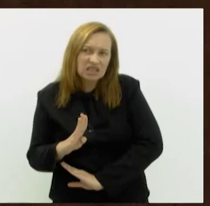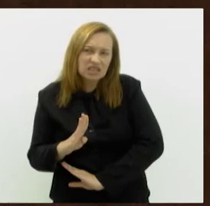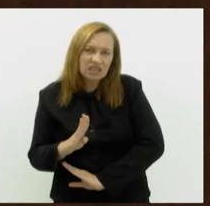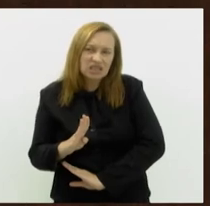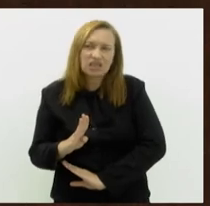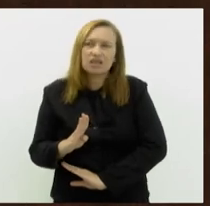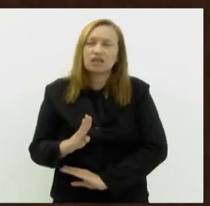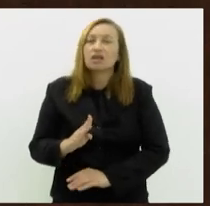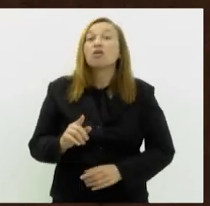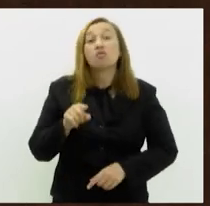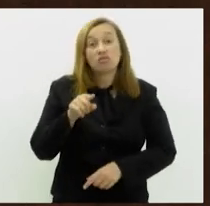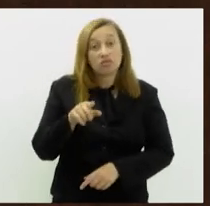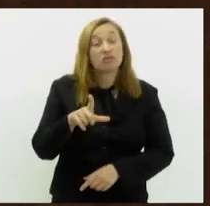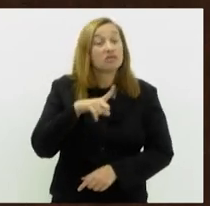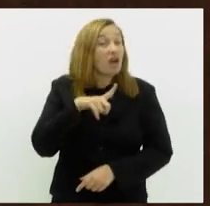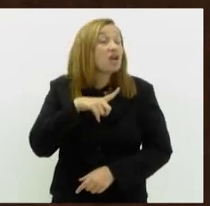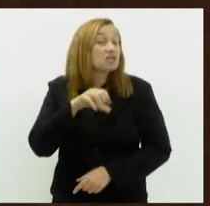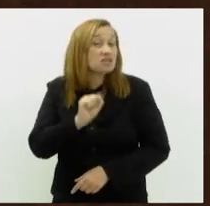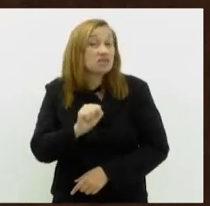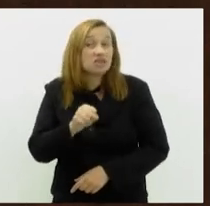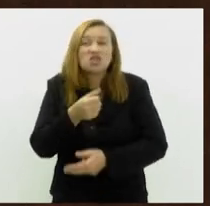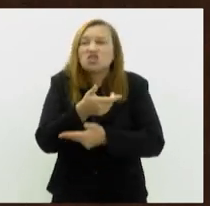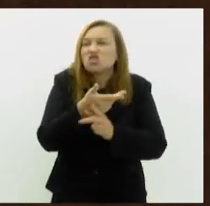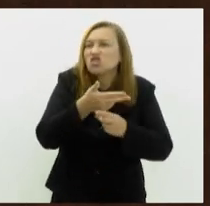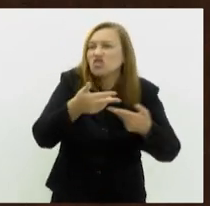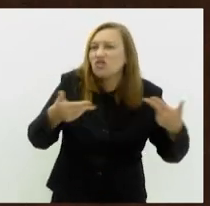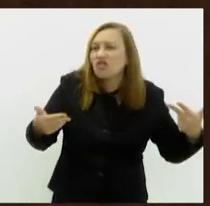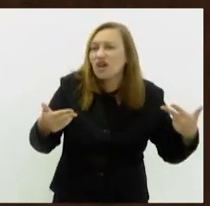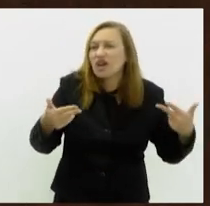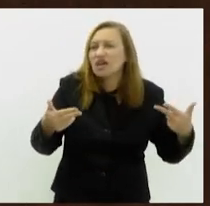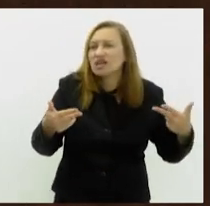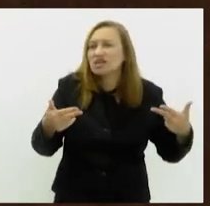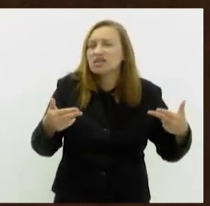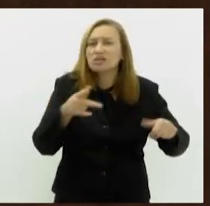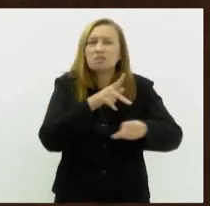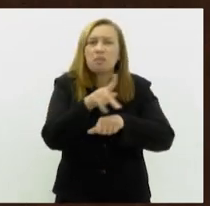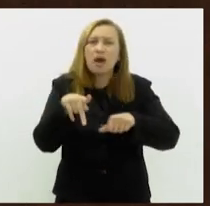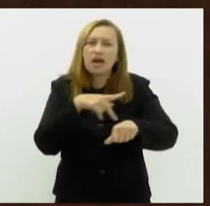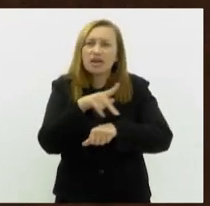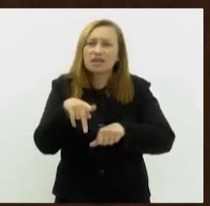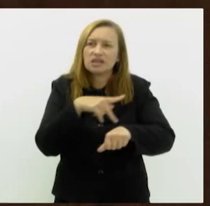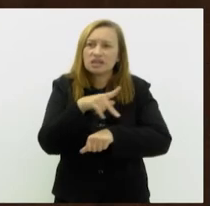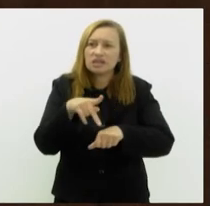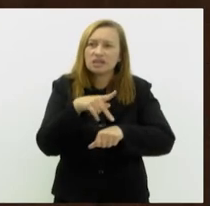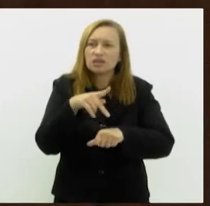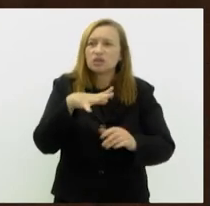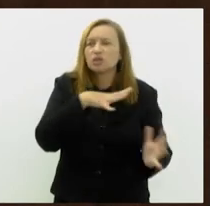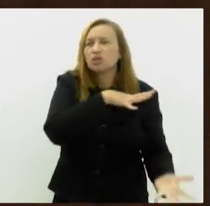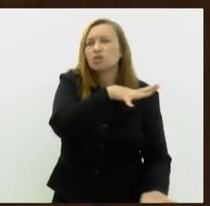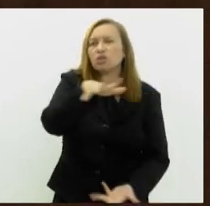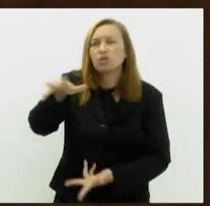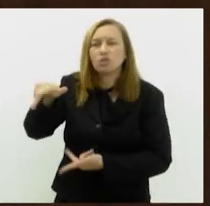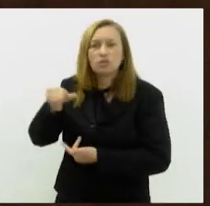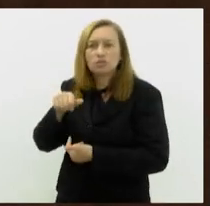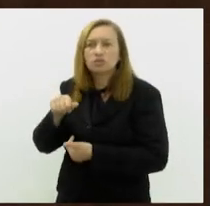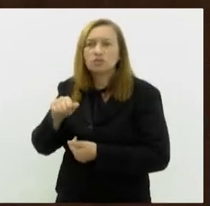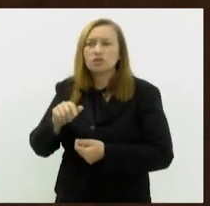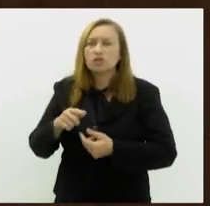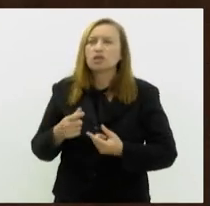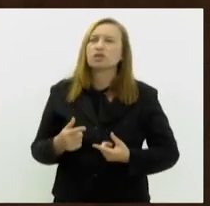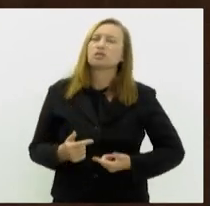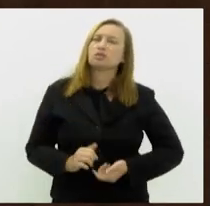país. Você tem diversas nações, países do mundo inteiro se